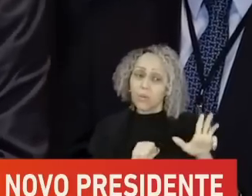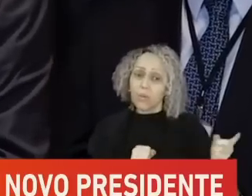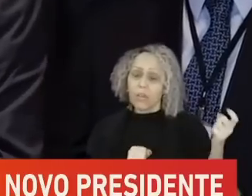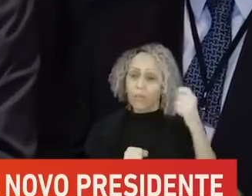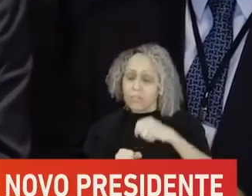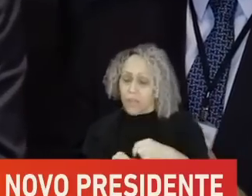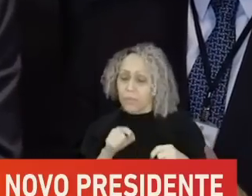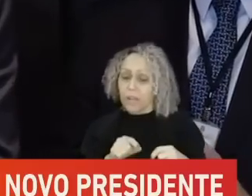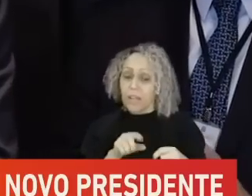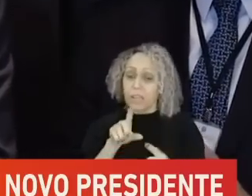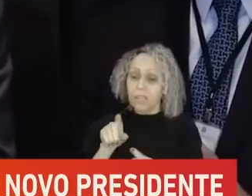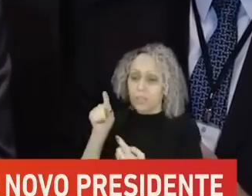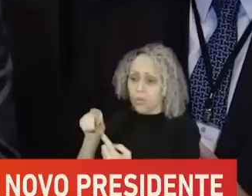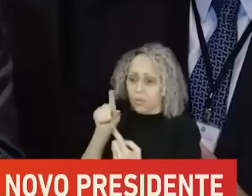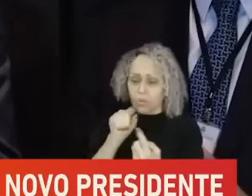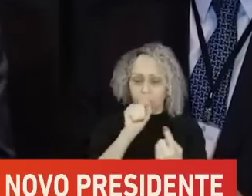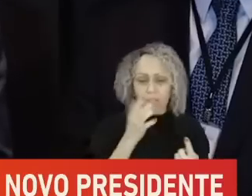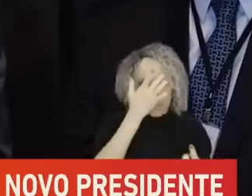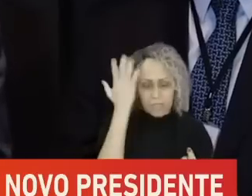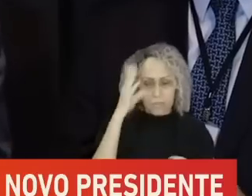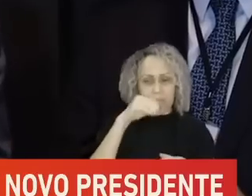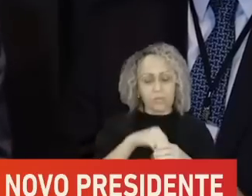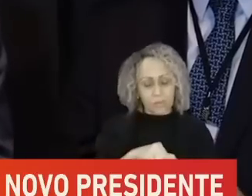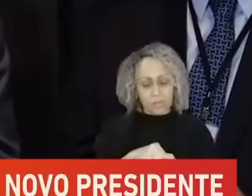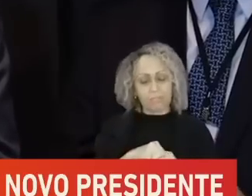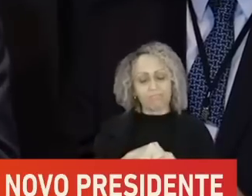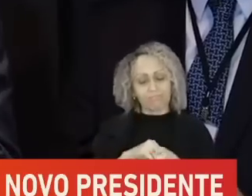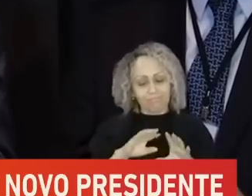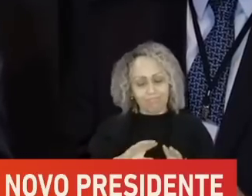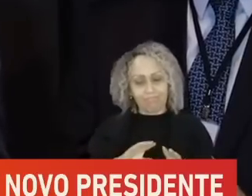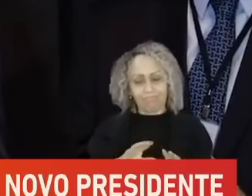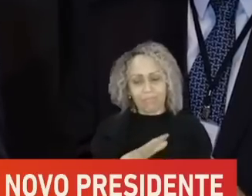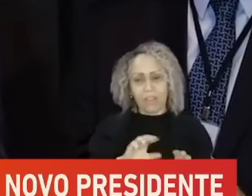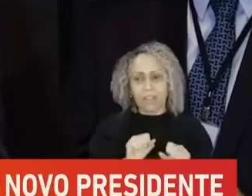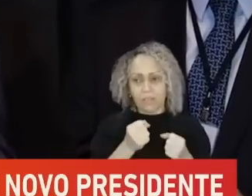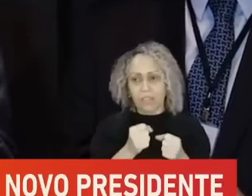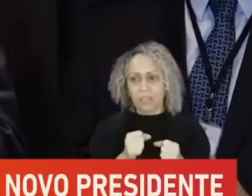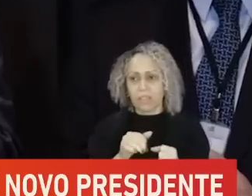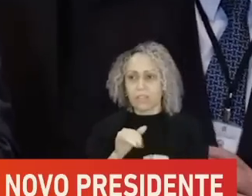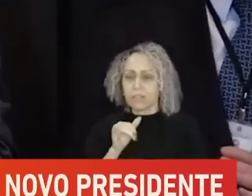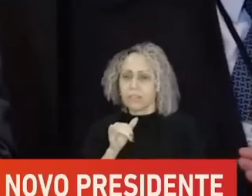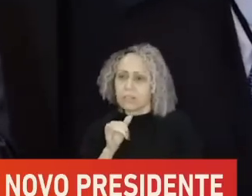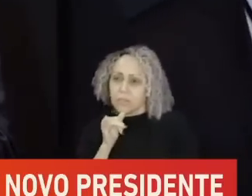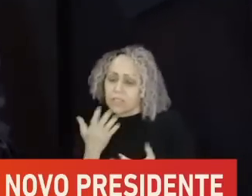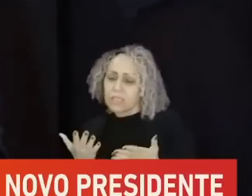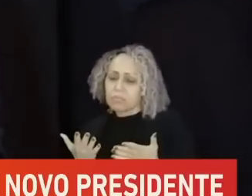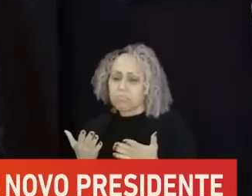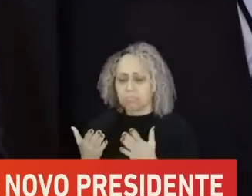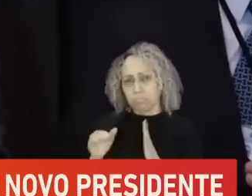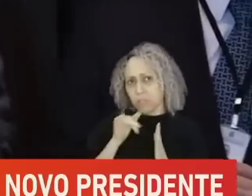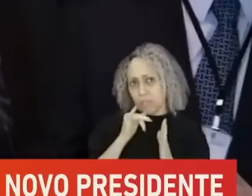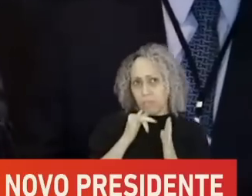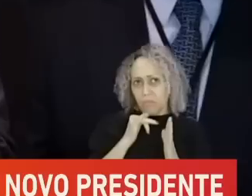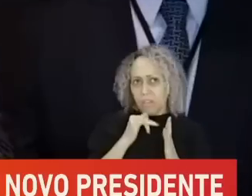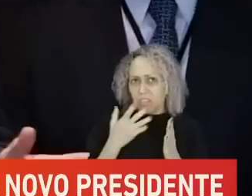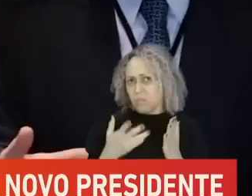crescimento do Lula 2, do Dilma. Isso deu errado. É, basicamente, o que a gente entende, né, o mercado entende, é que o Estado